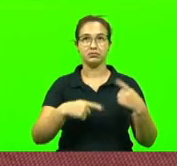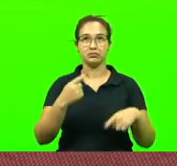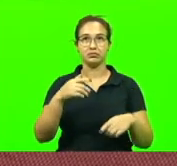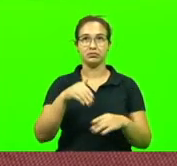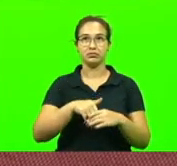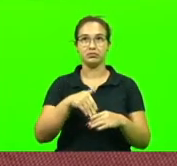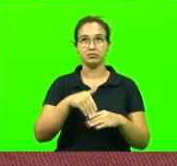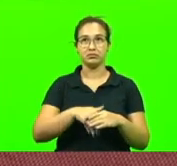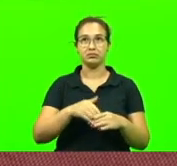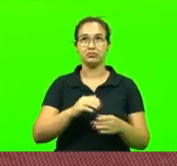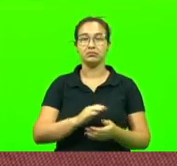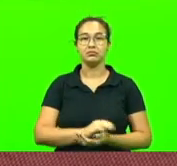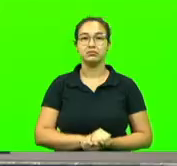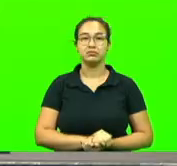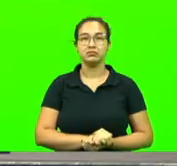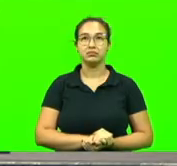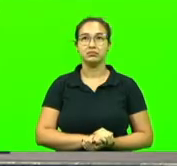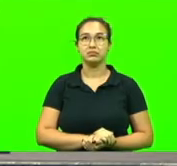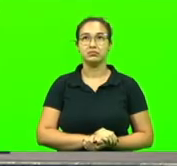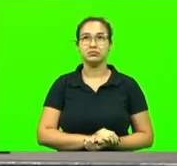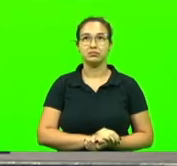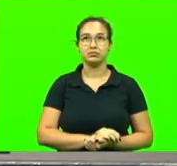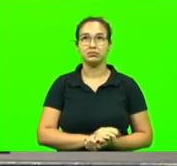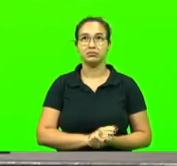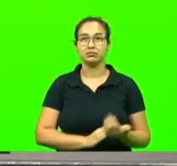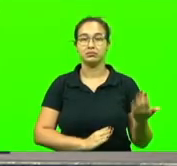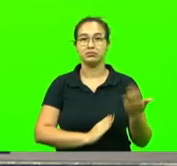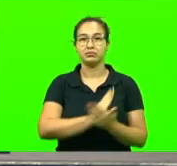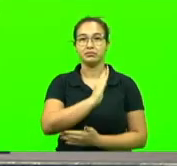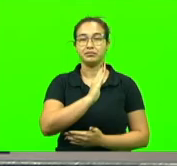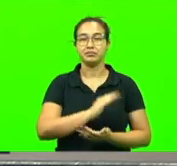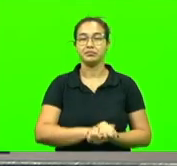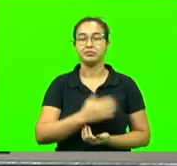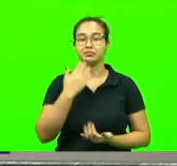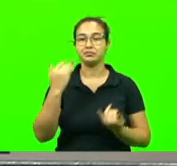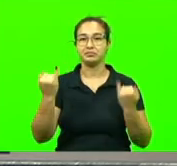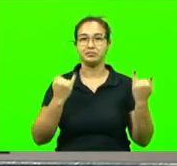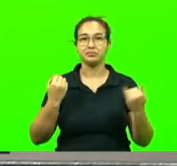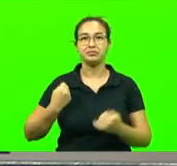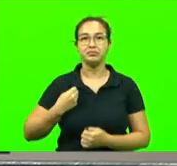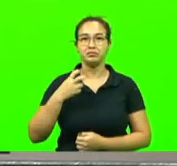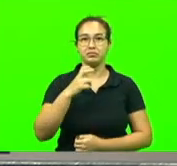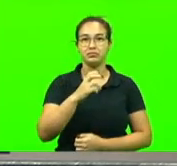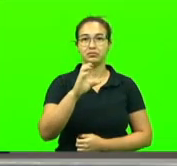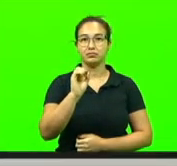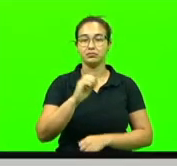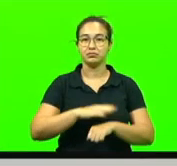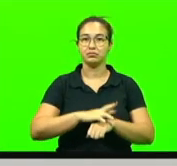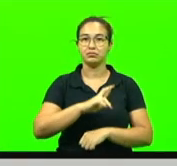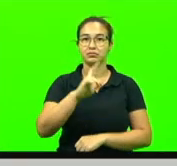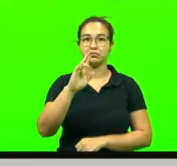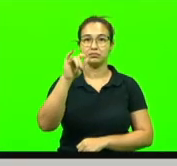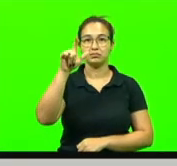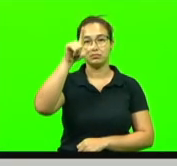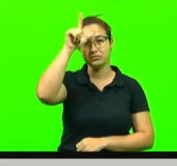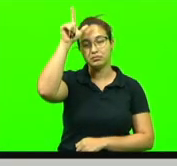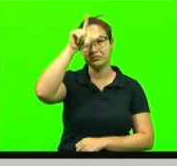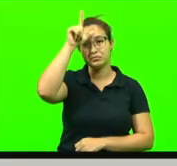concordam, permaneçam como se encontram. Aprovado. Pedido de informação número 50, autor deputado Sargento